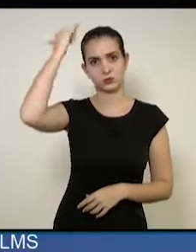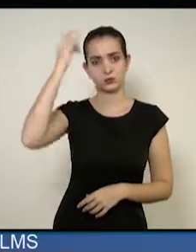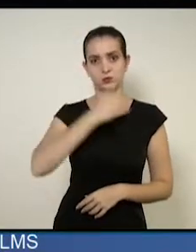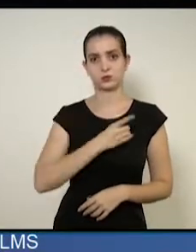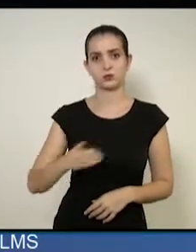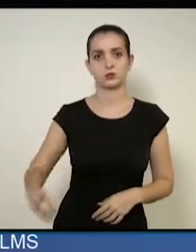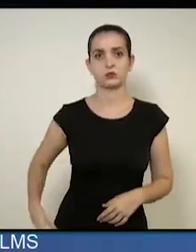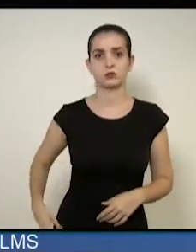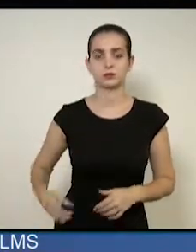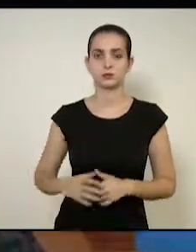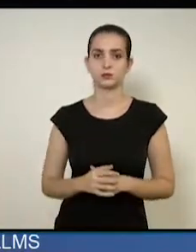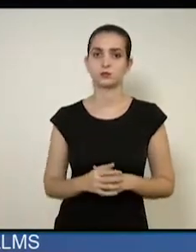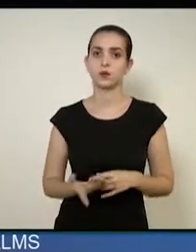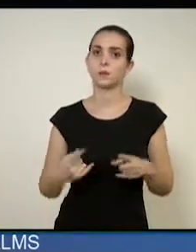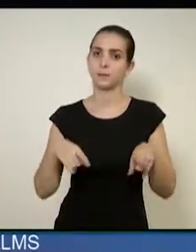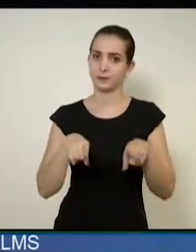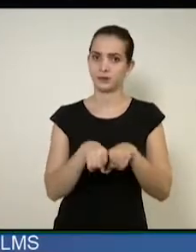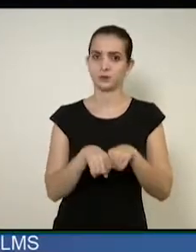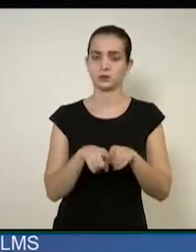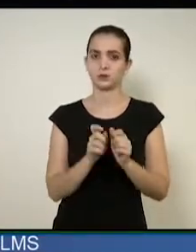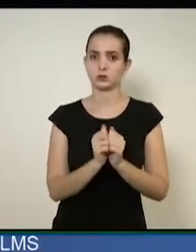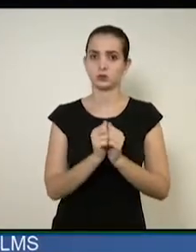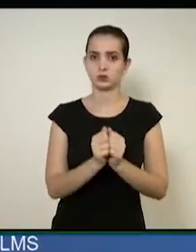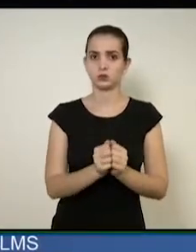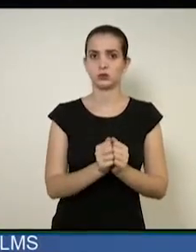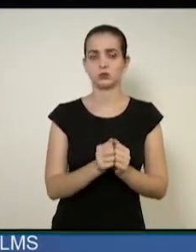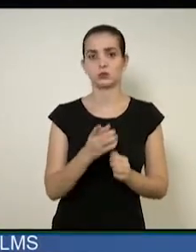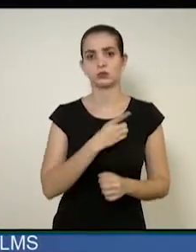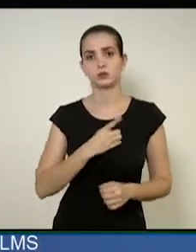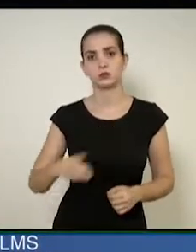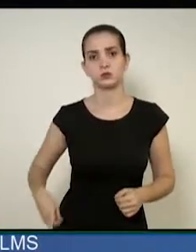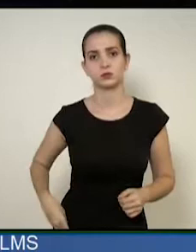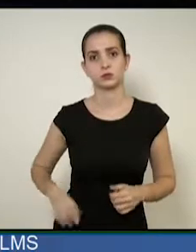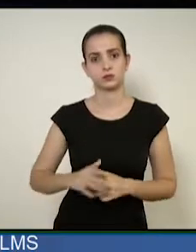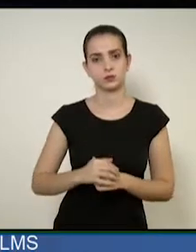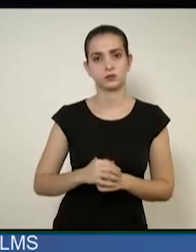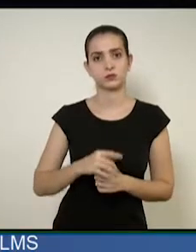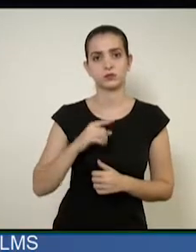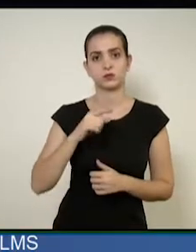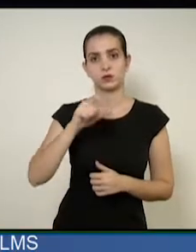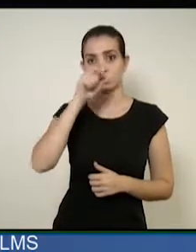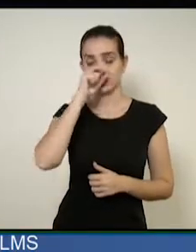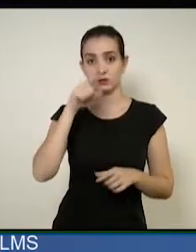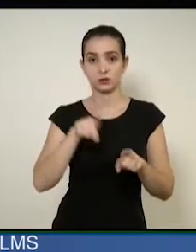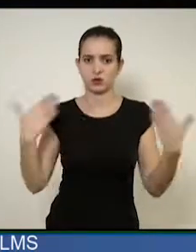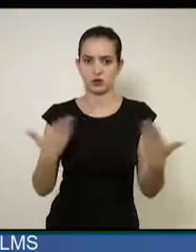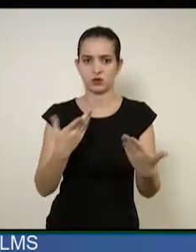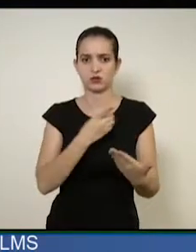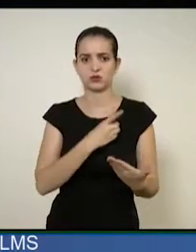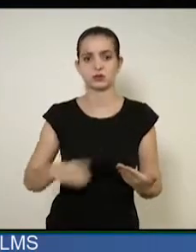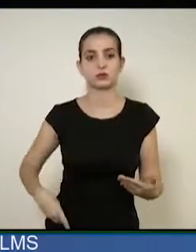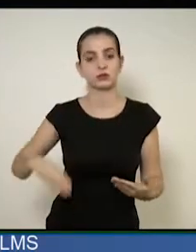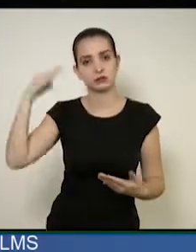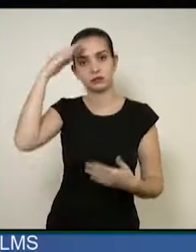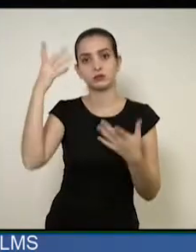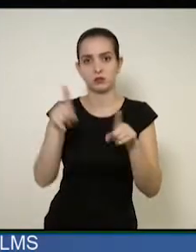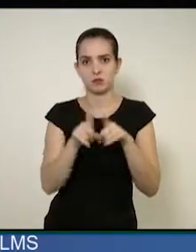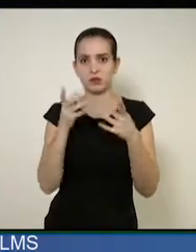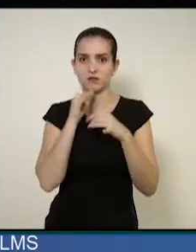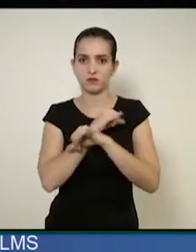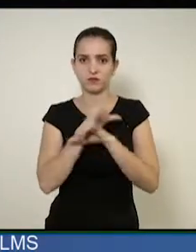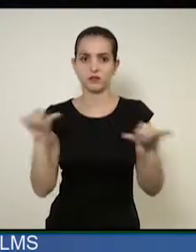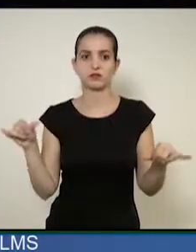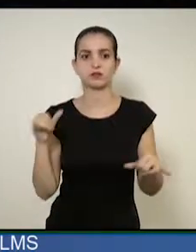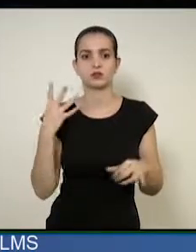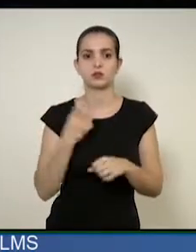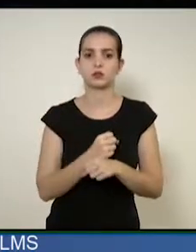deputados, em parceria com o mandato do deputado Zeca do PT e do deputado Wander, também ficou com a gente aqui durante quase